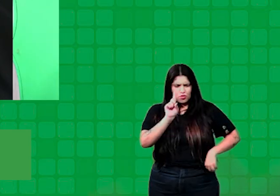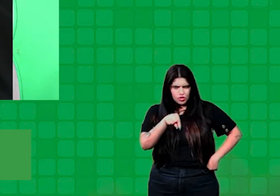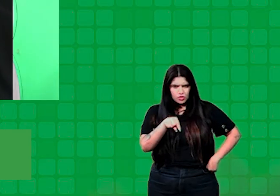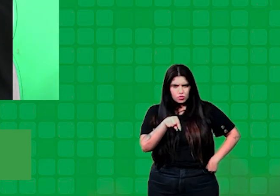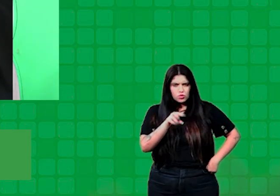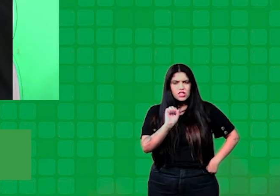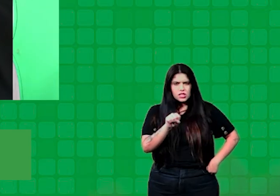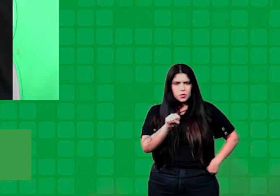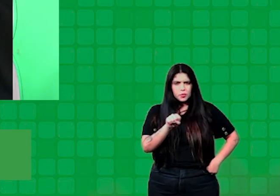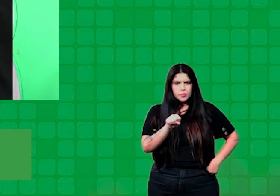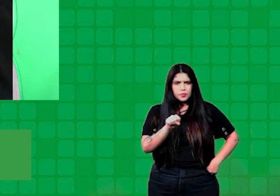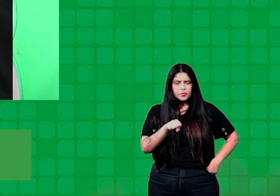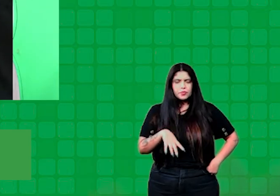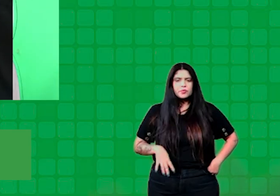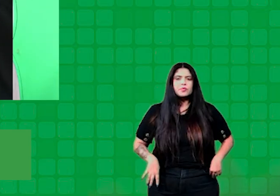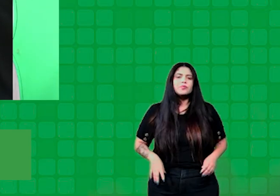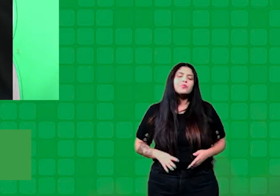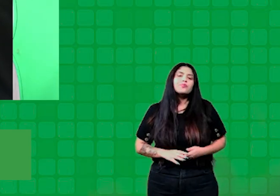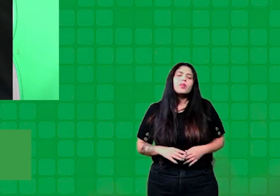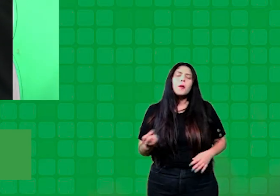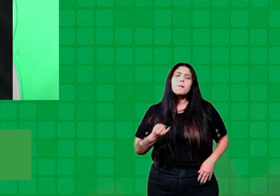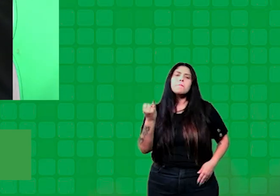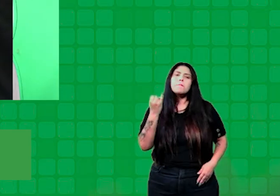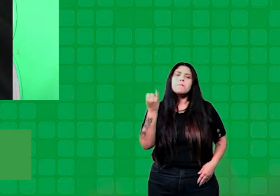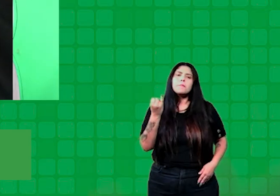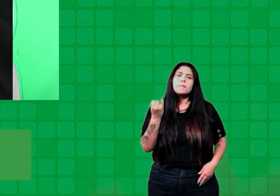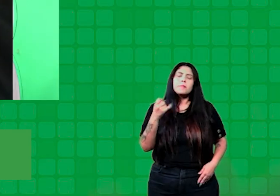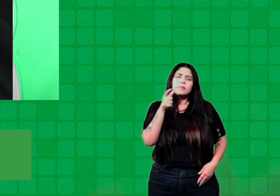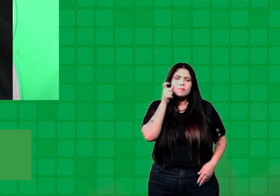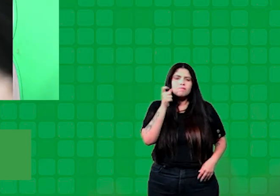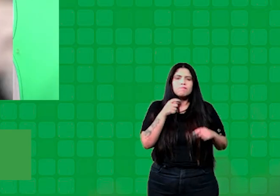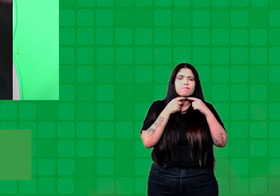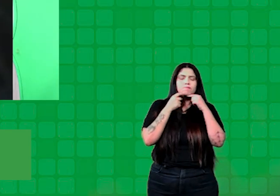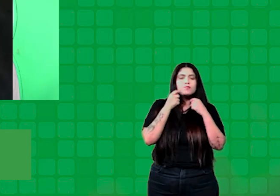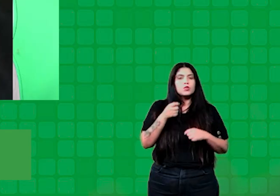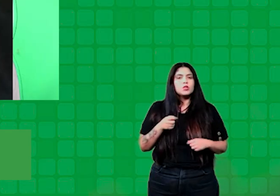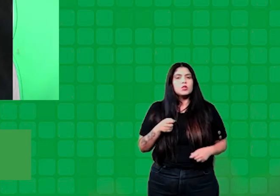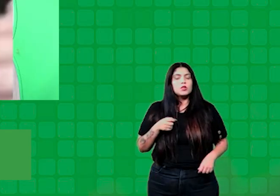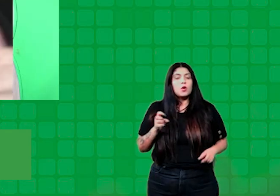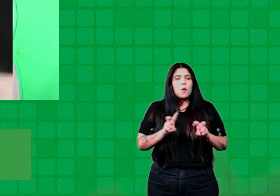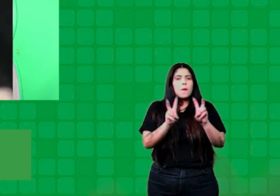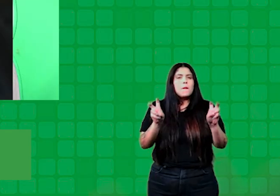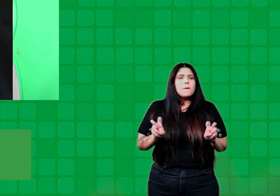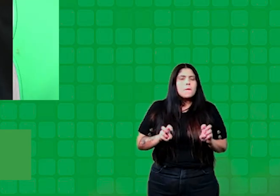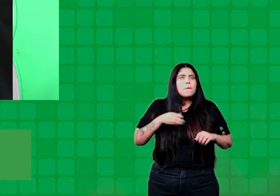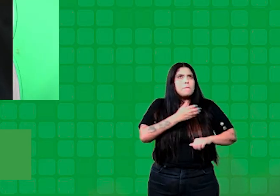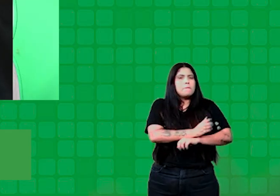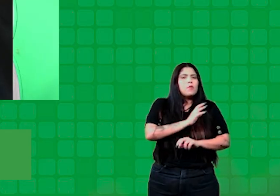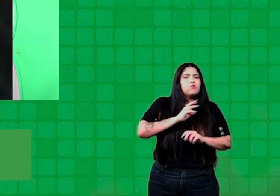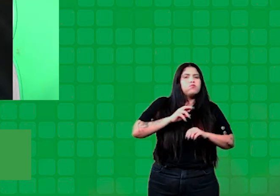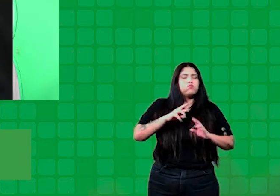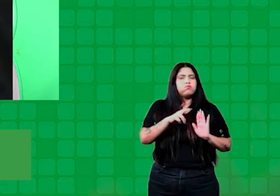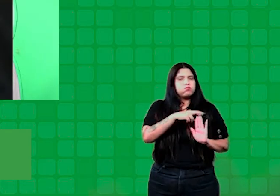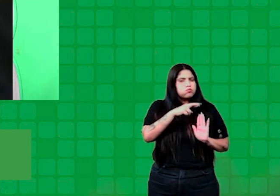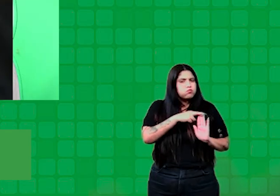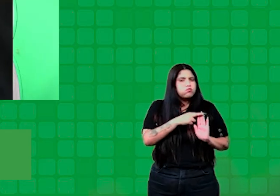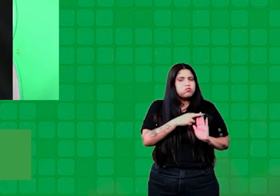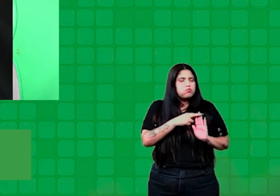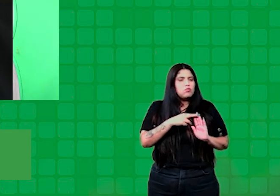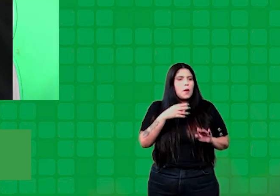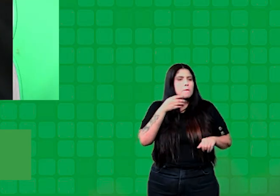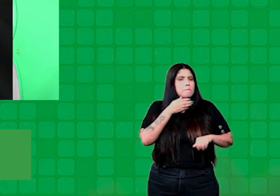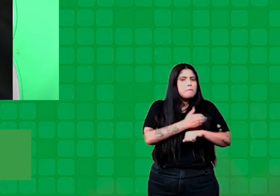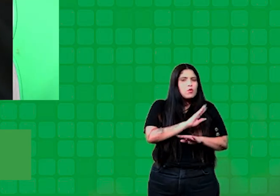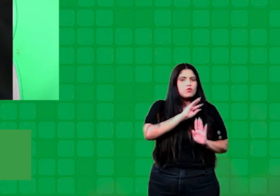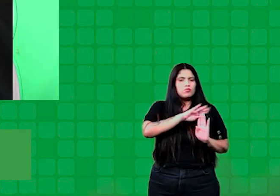Que desde que importante ressaltar também que às vezes a gente entende que aprova uma resolução, mas aprova um anexo, mas se mudar